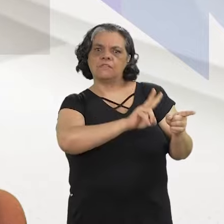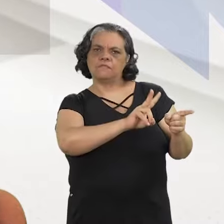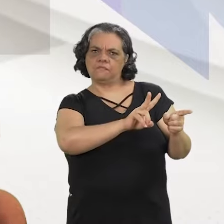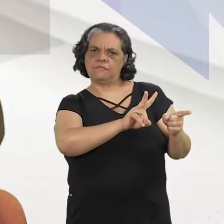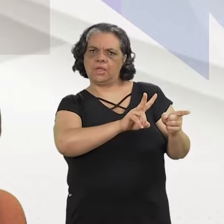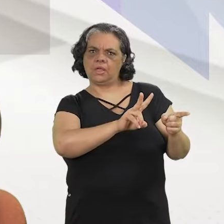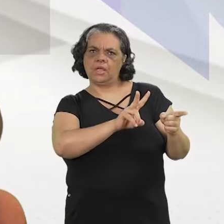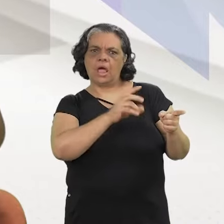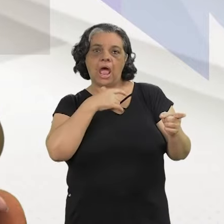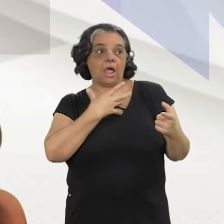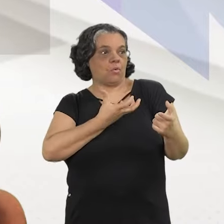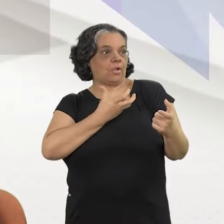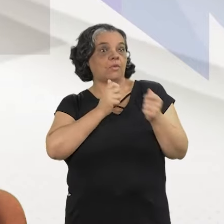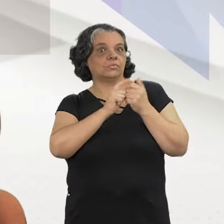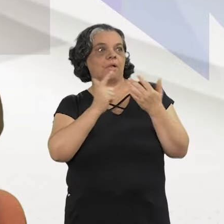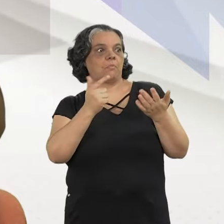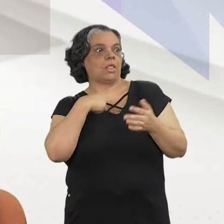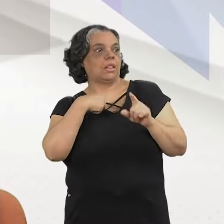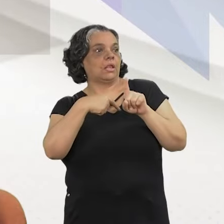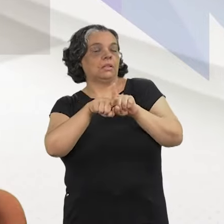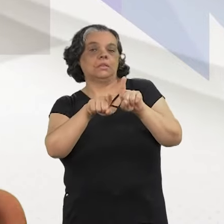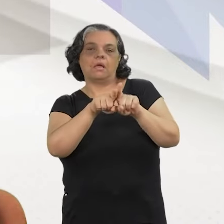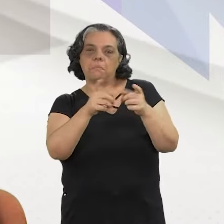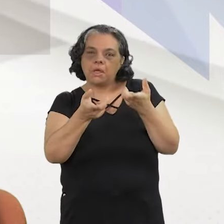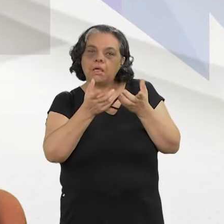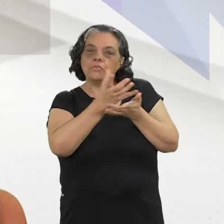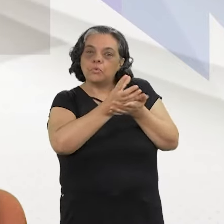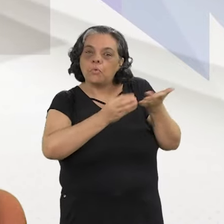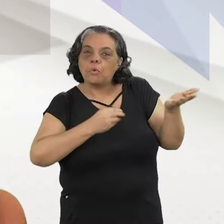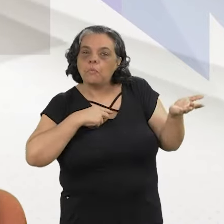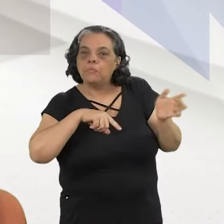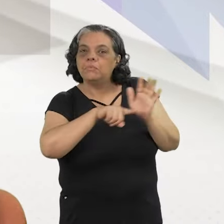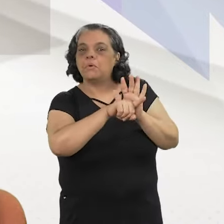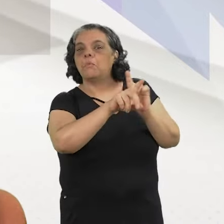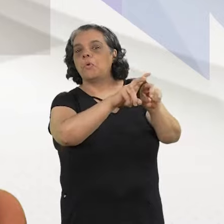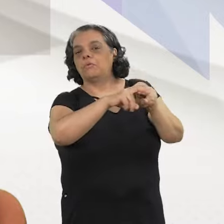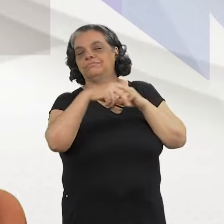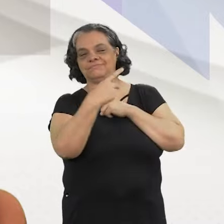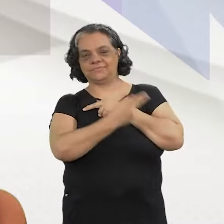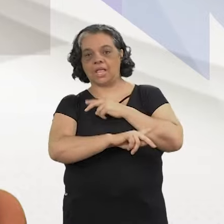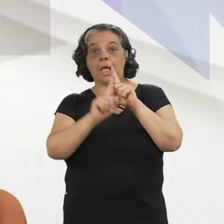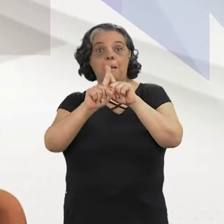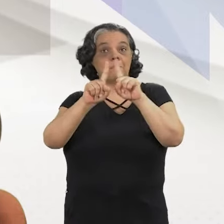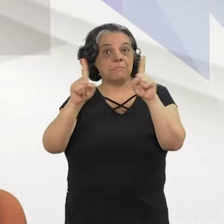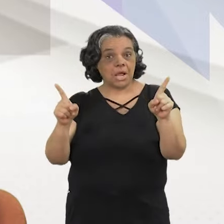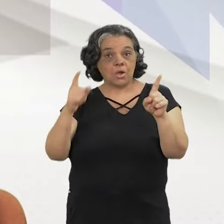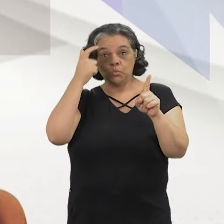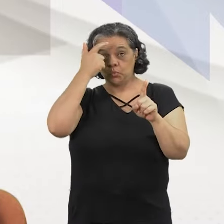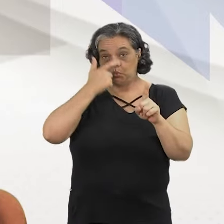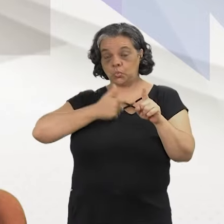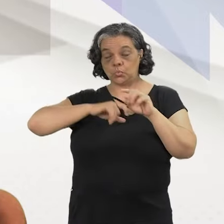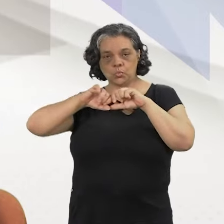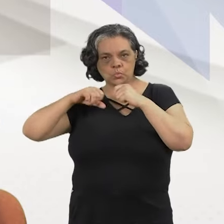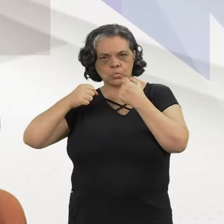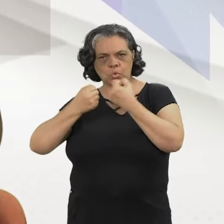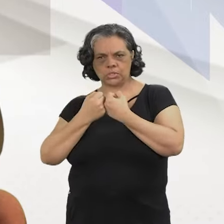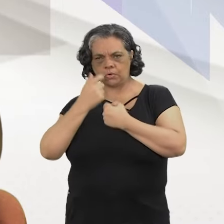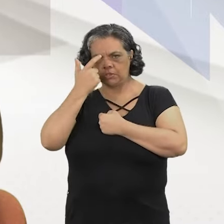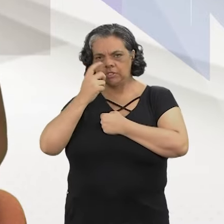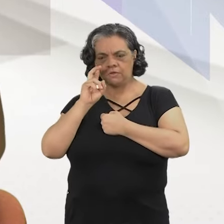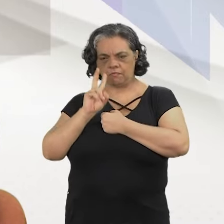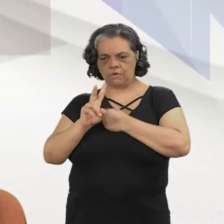Coutinho ela pode querer ser forte né querer ser uma jornalista por conta disso mas o sujeito social que se vê como